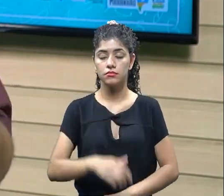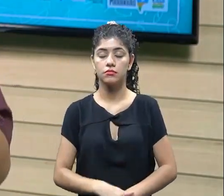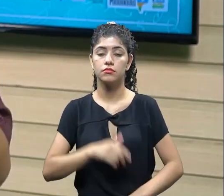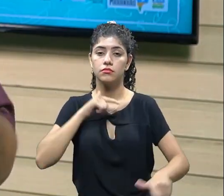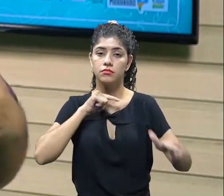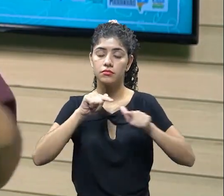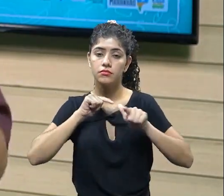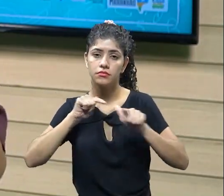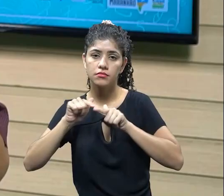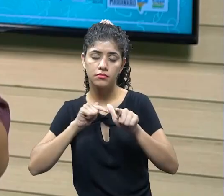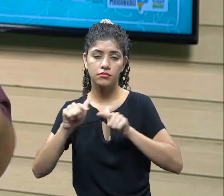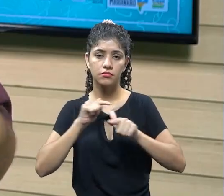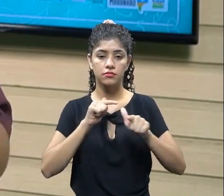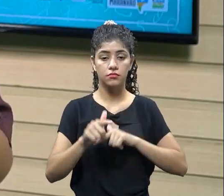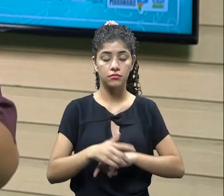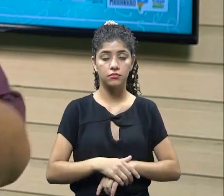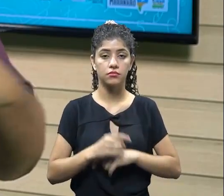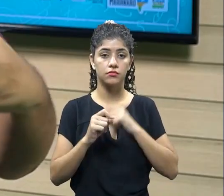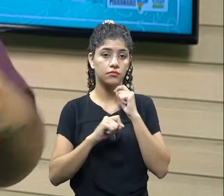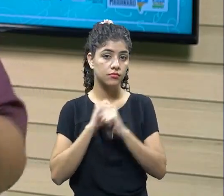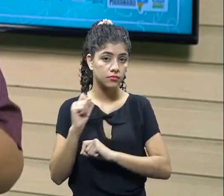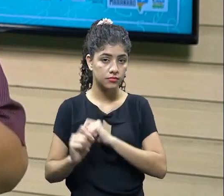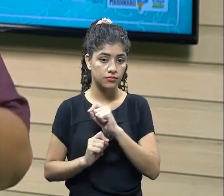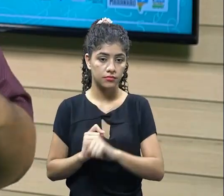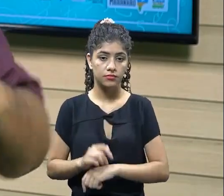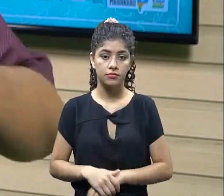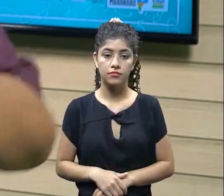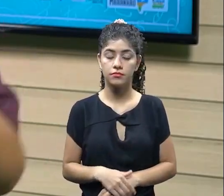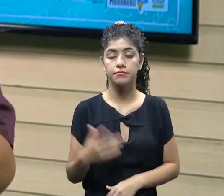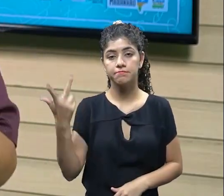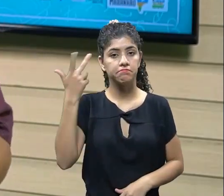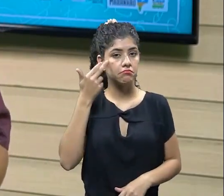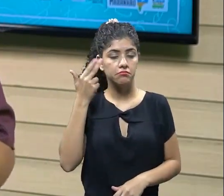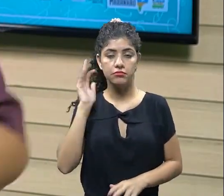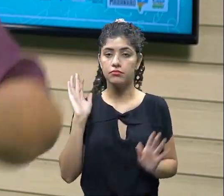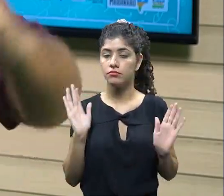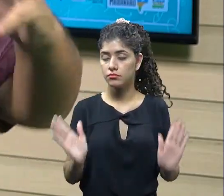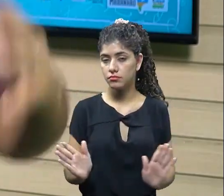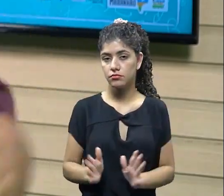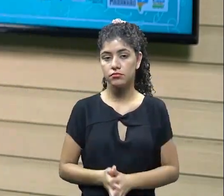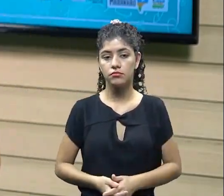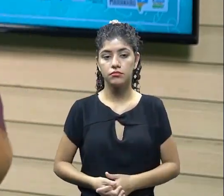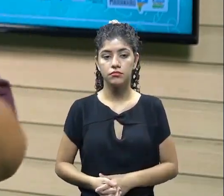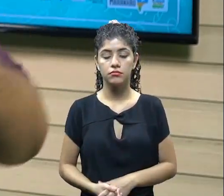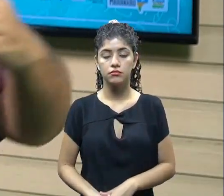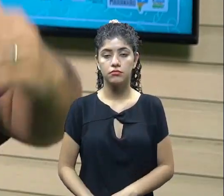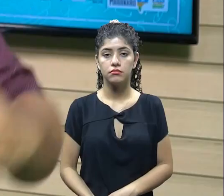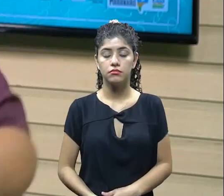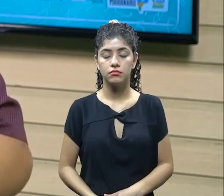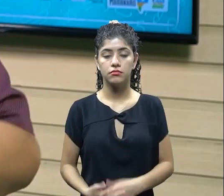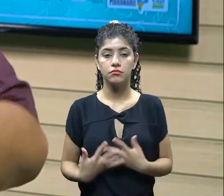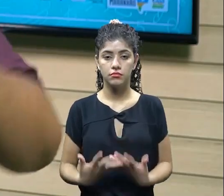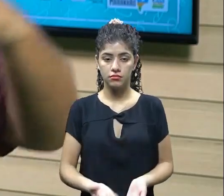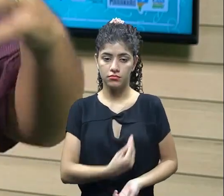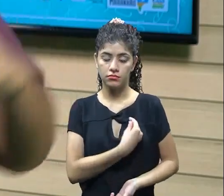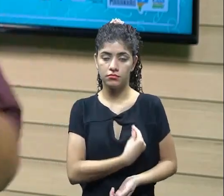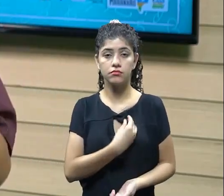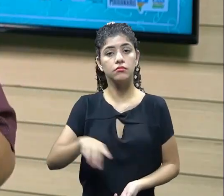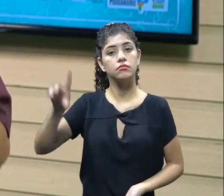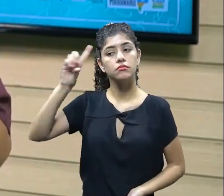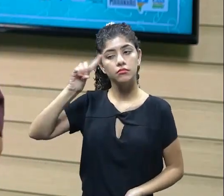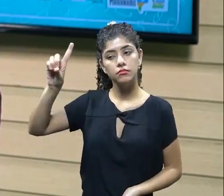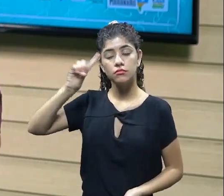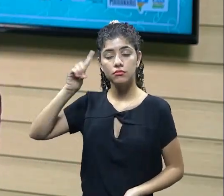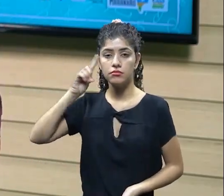estou trabalhando para que isso, ou seja, está o cotidiano, é o normal. É o que realmente vivencia, é o que